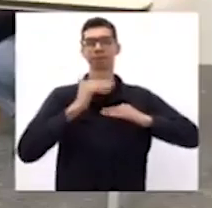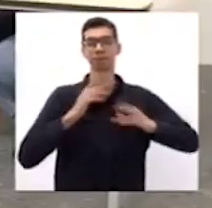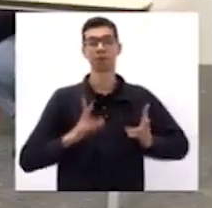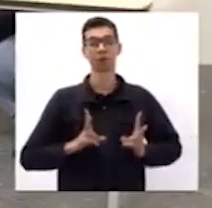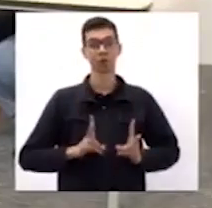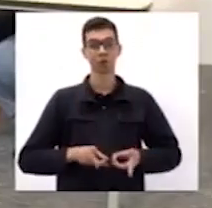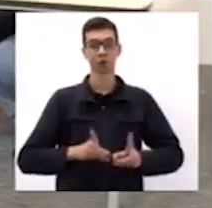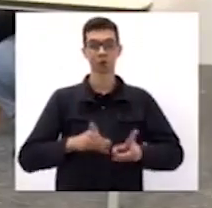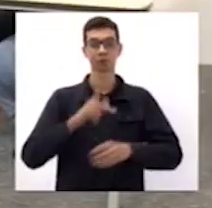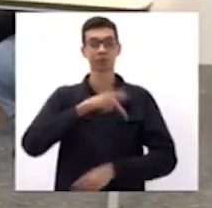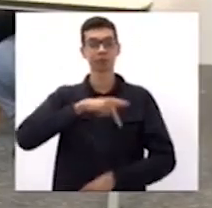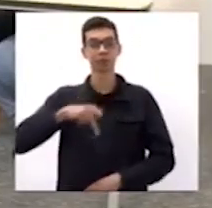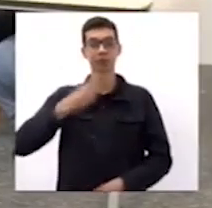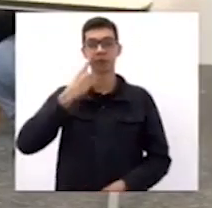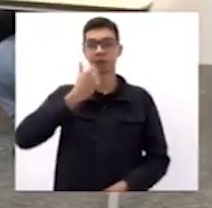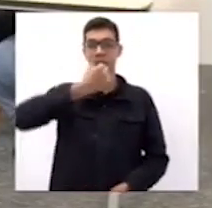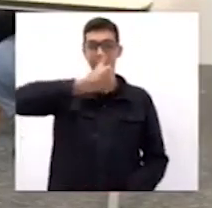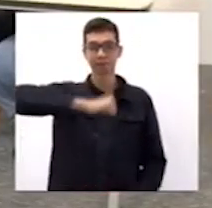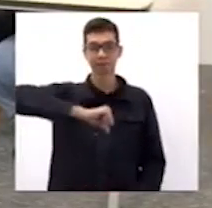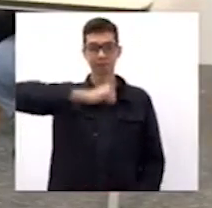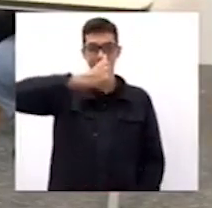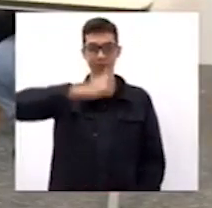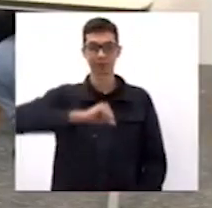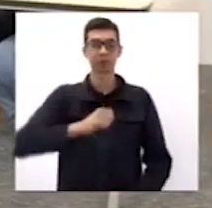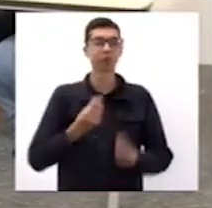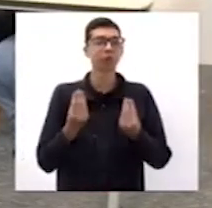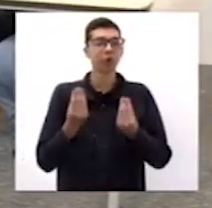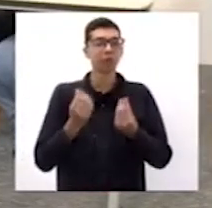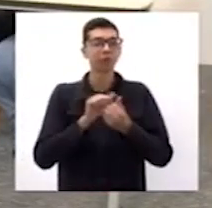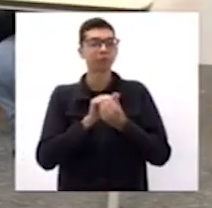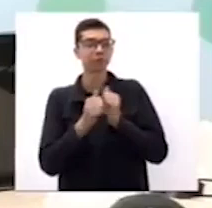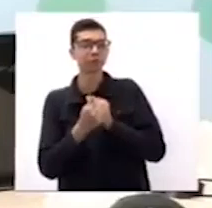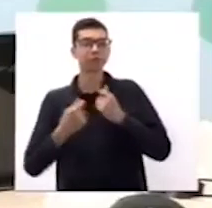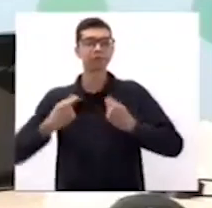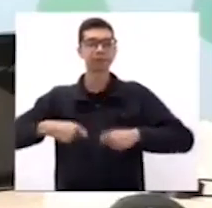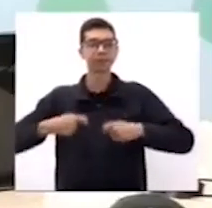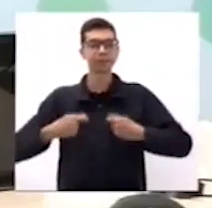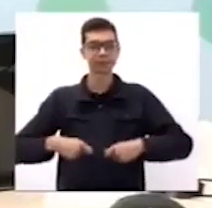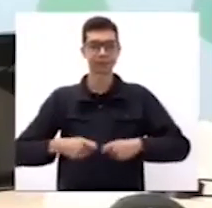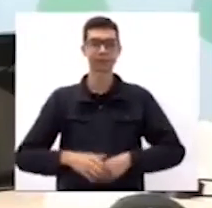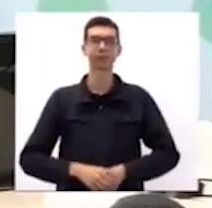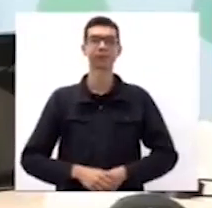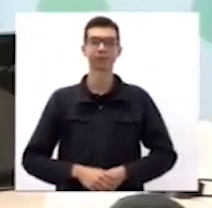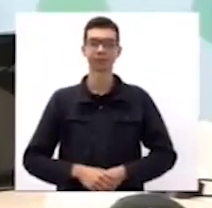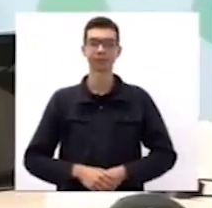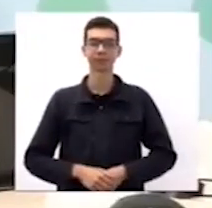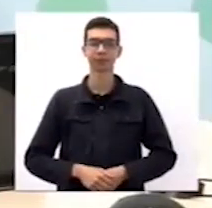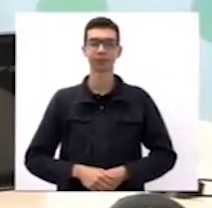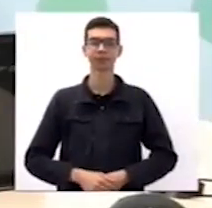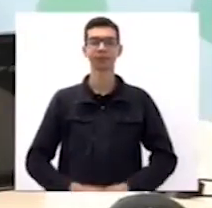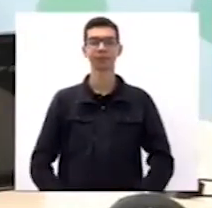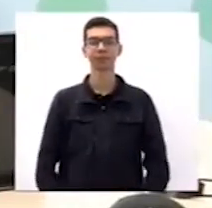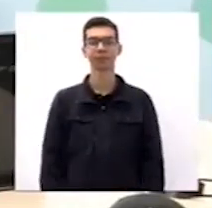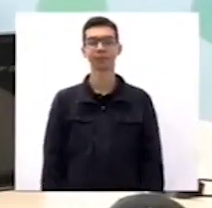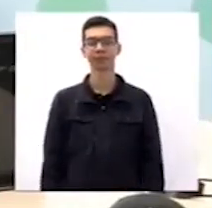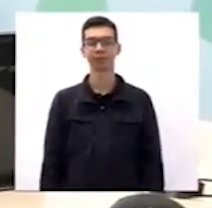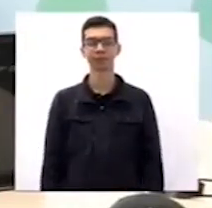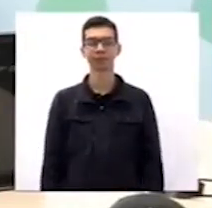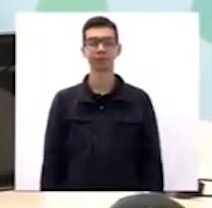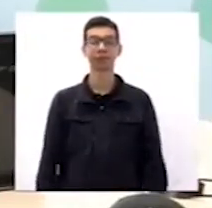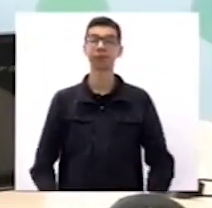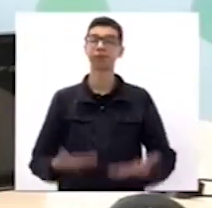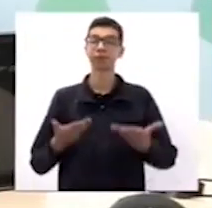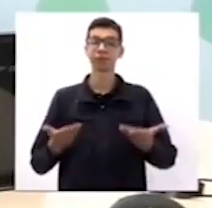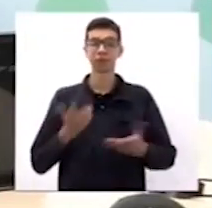Para o professor avaliar onde precisa ajustar ou ele precisa reajustar esse roteiro. Então,